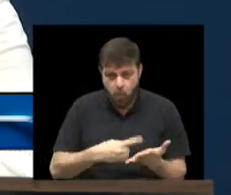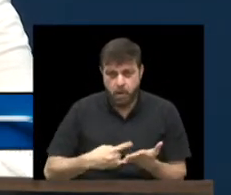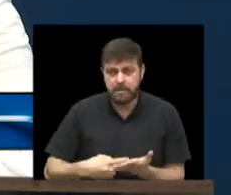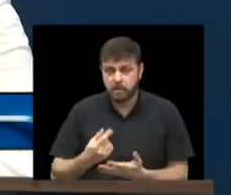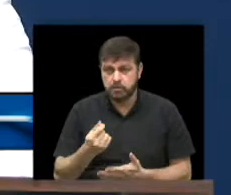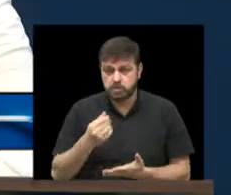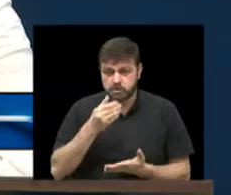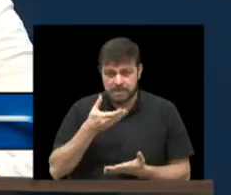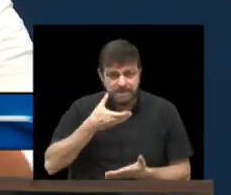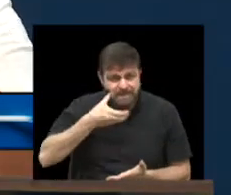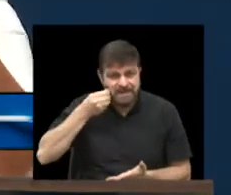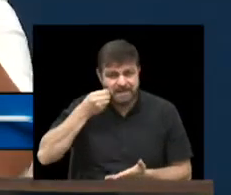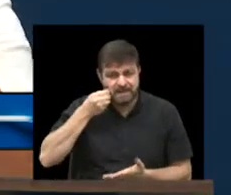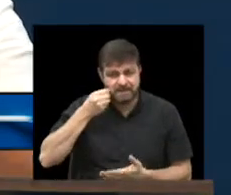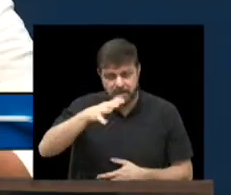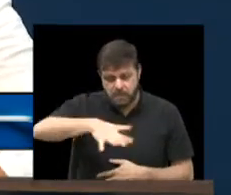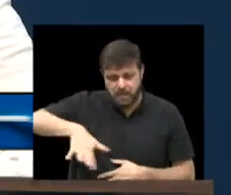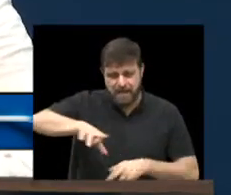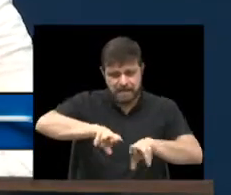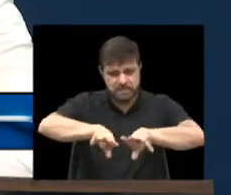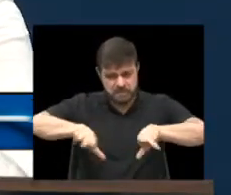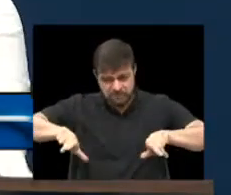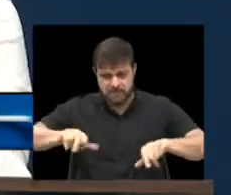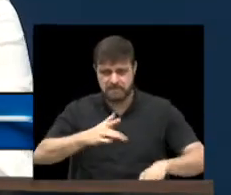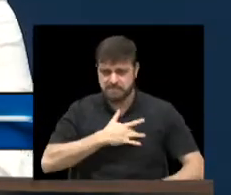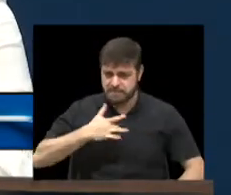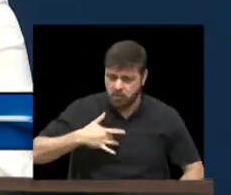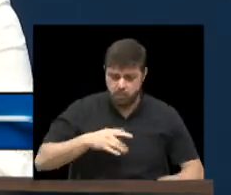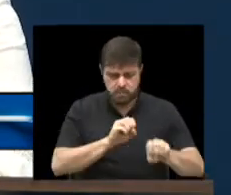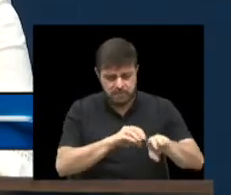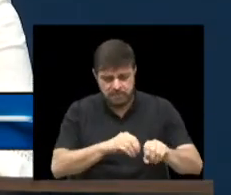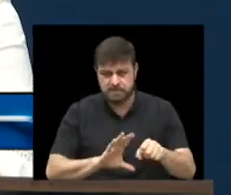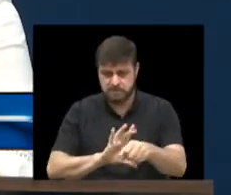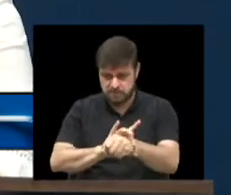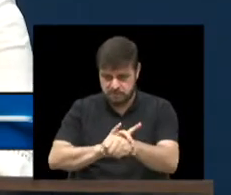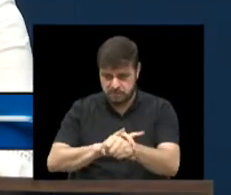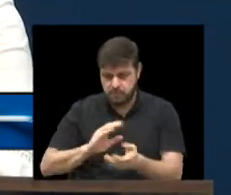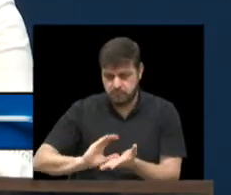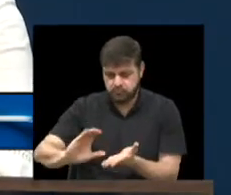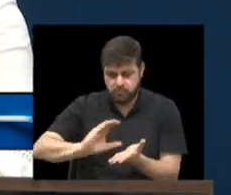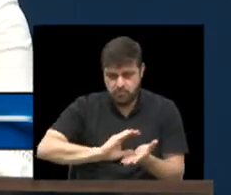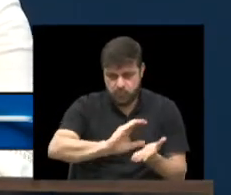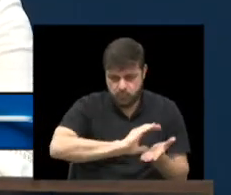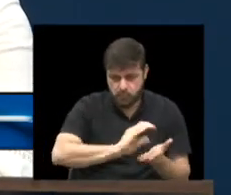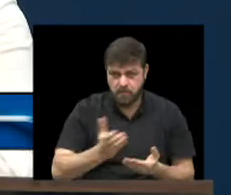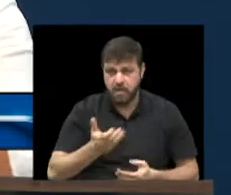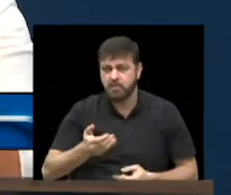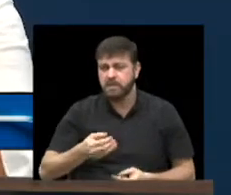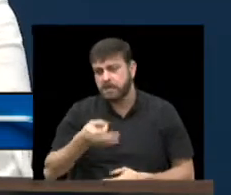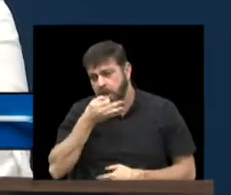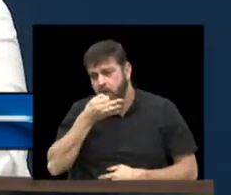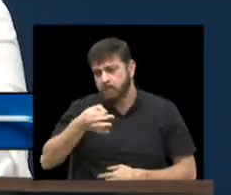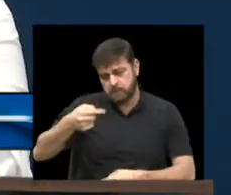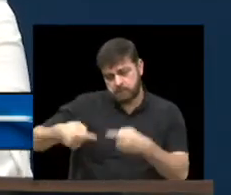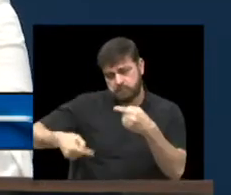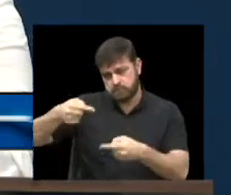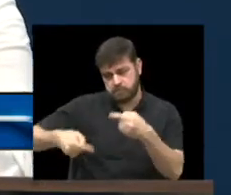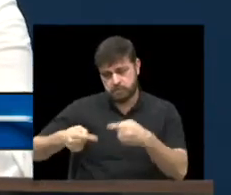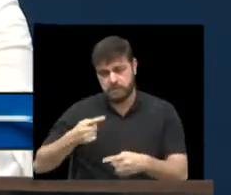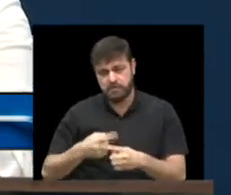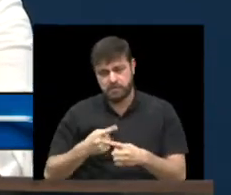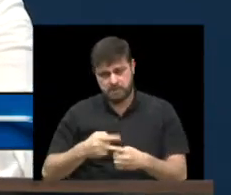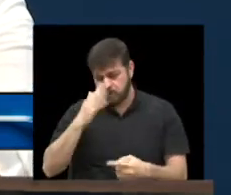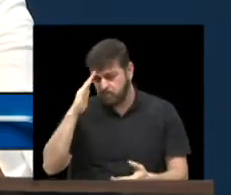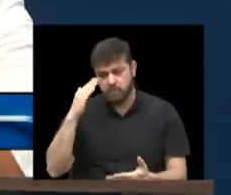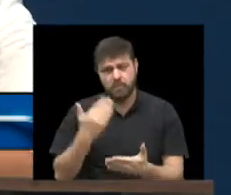nesse momento, de discutir principalmente com a população que está em casa, nos assistindo pela TV Câmara. Porque eu acredito que essa